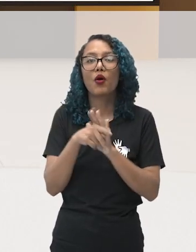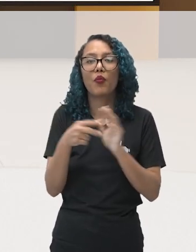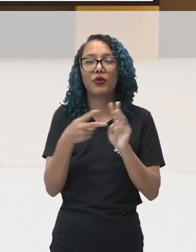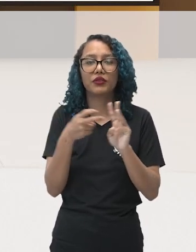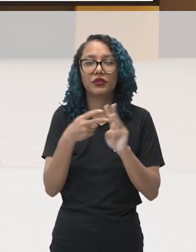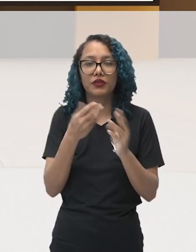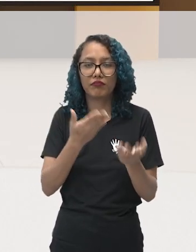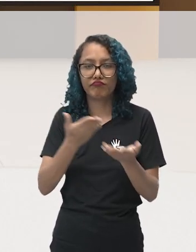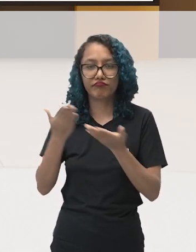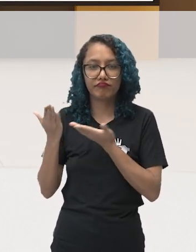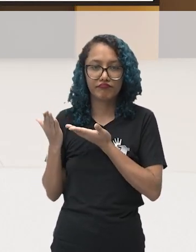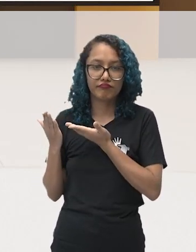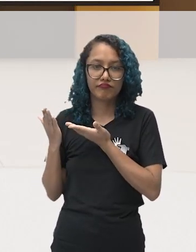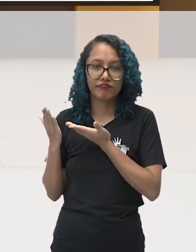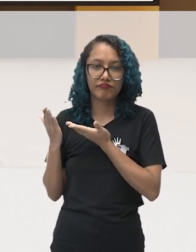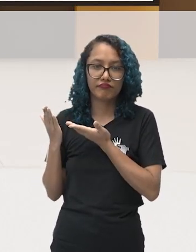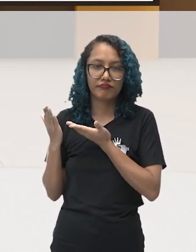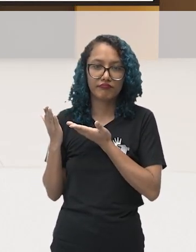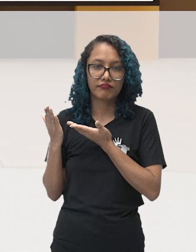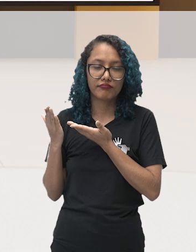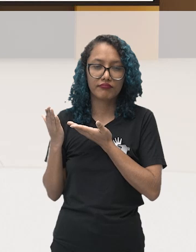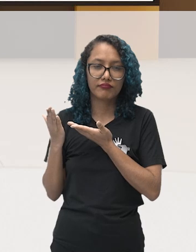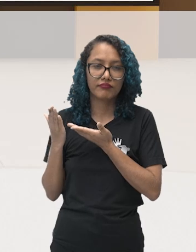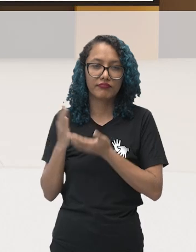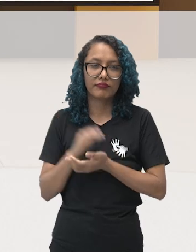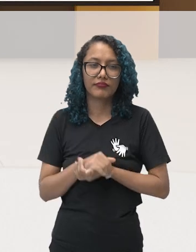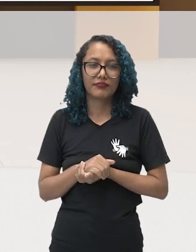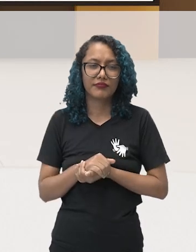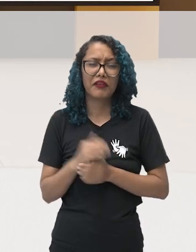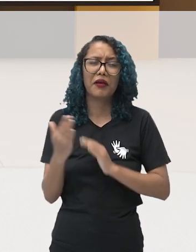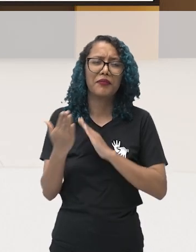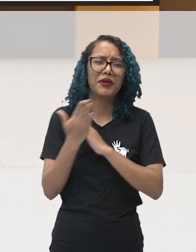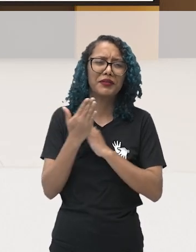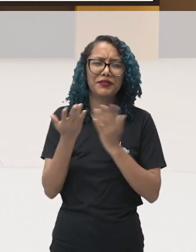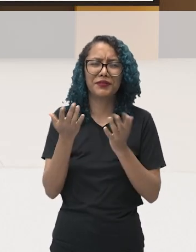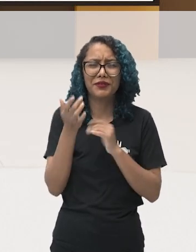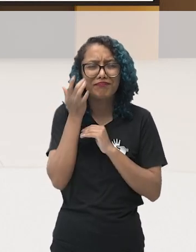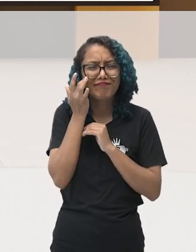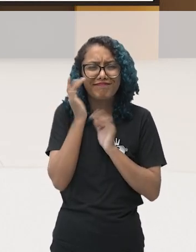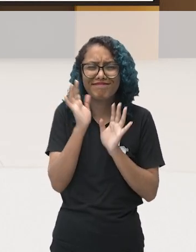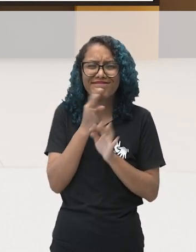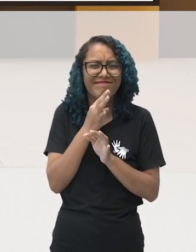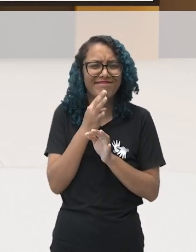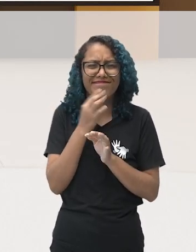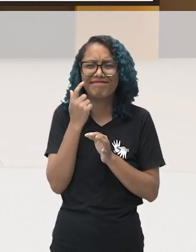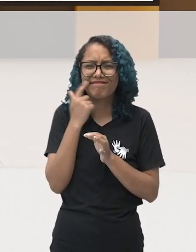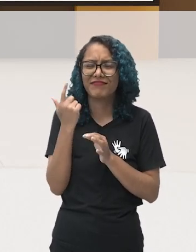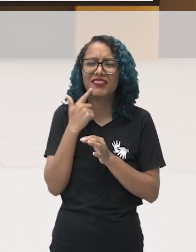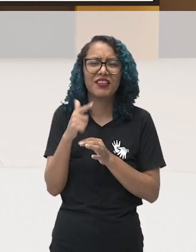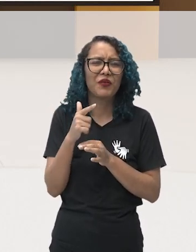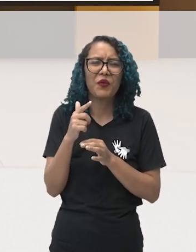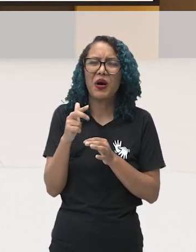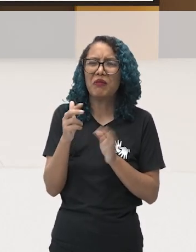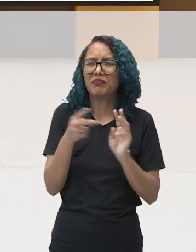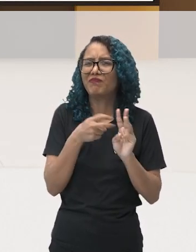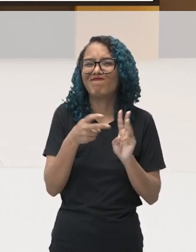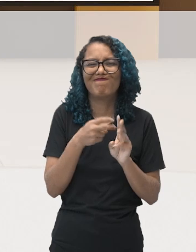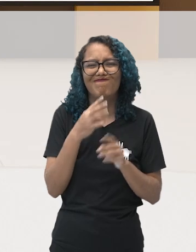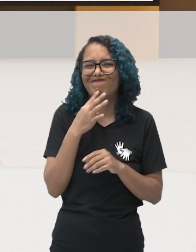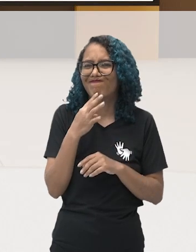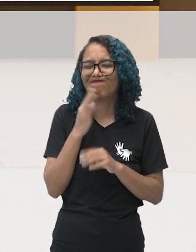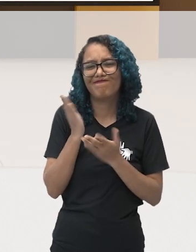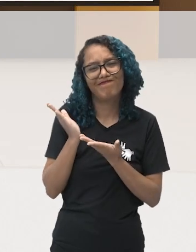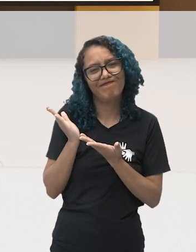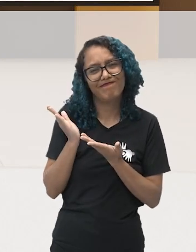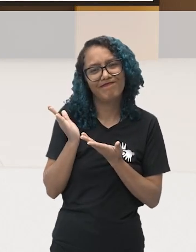O Apoliota Piti. Professor, me ajude, porque realmente eu não conheço essa língua indígena. Eu vou tentar, viu, pessoal